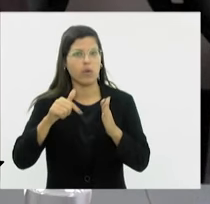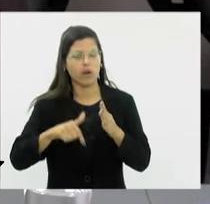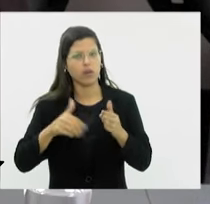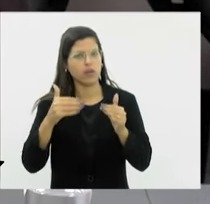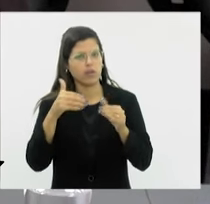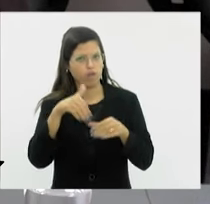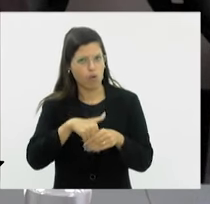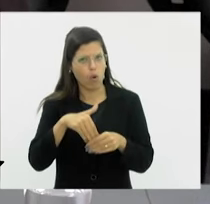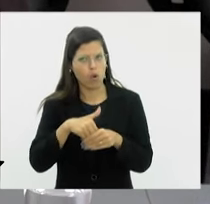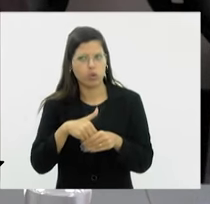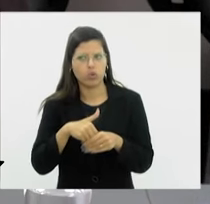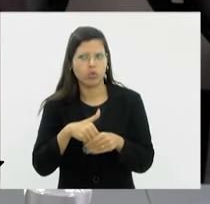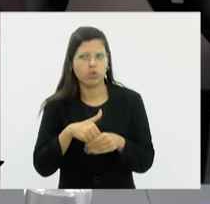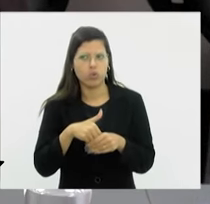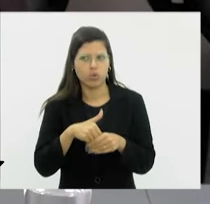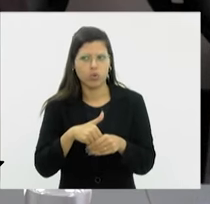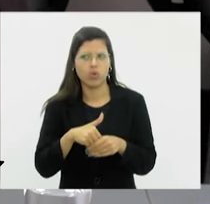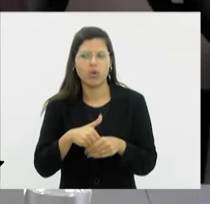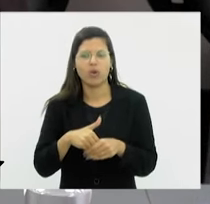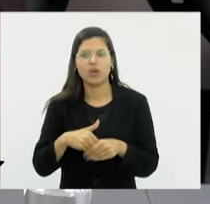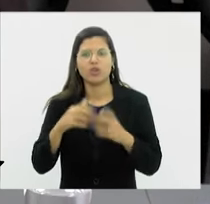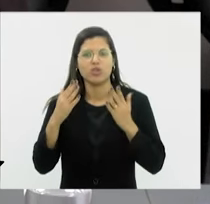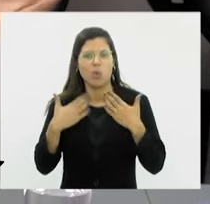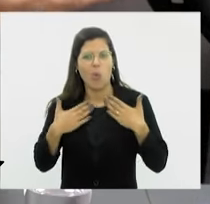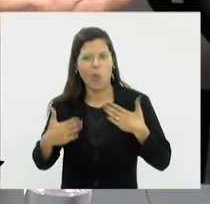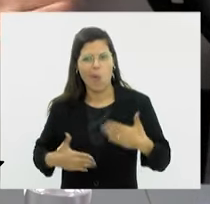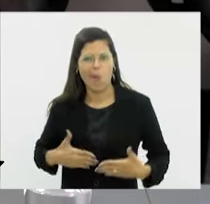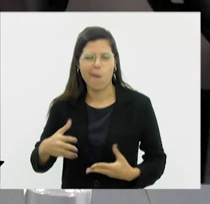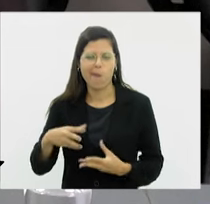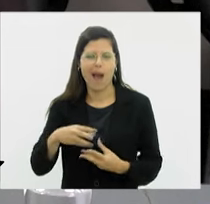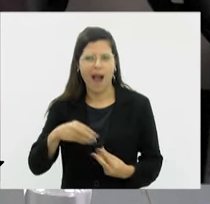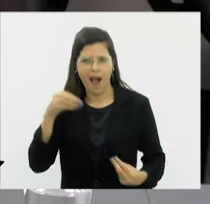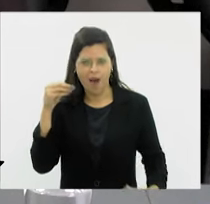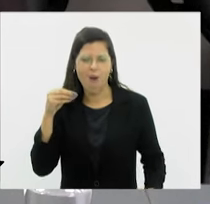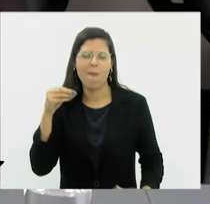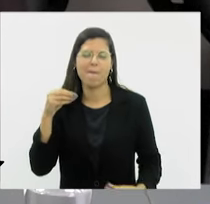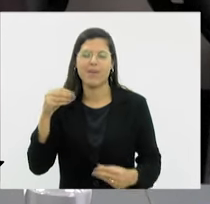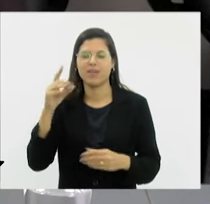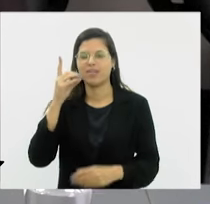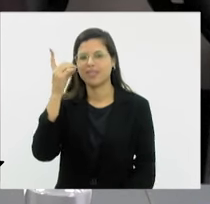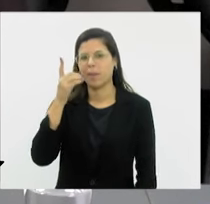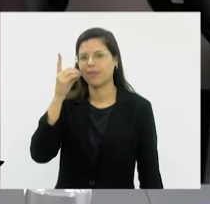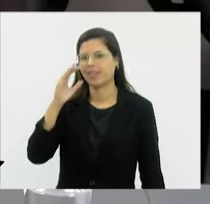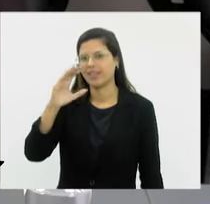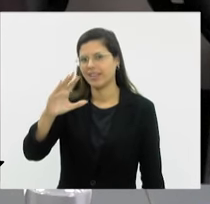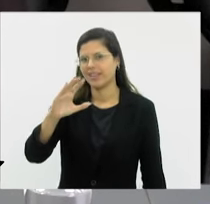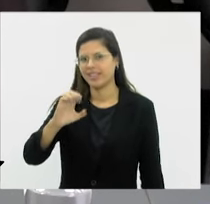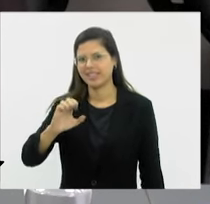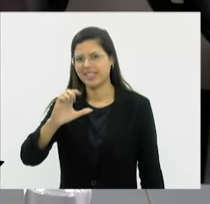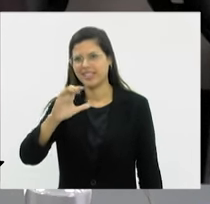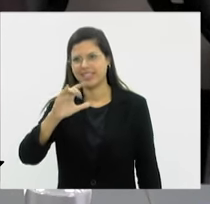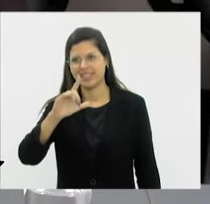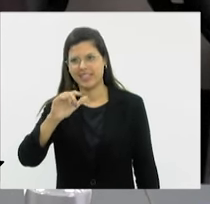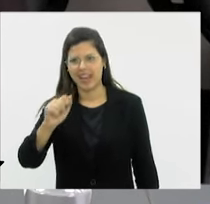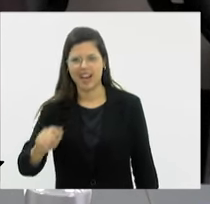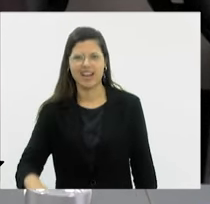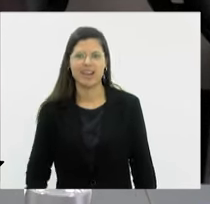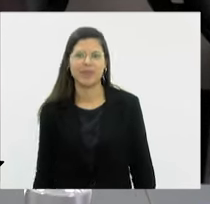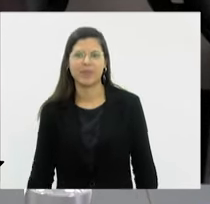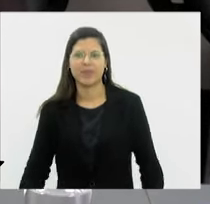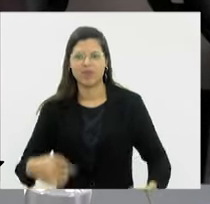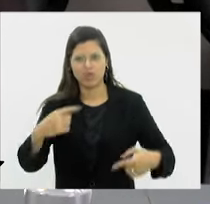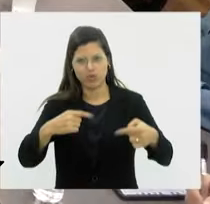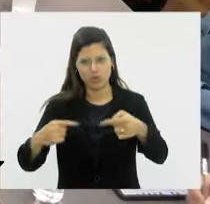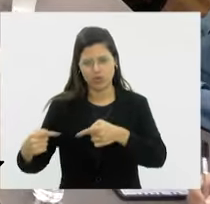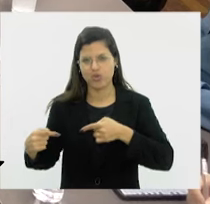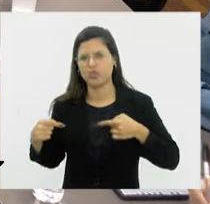meu voto de corpo, alma e divindade com a deputada Célia Jordão. Eu vou discutir a matéria. Na